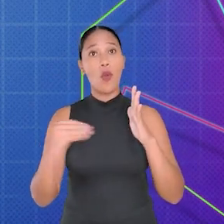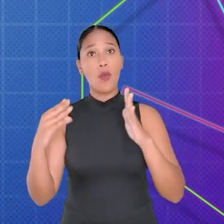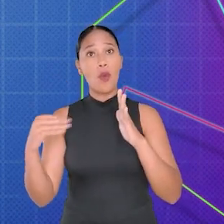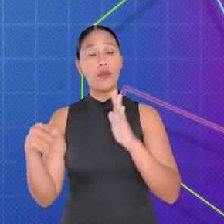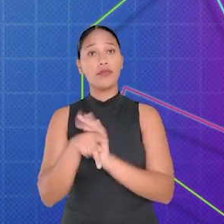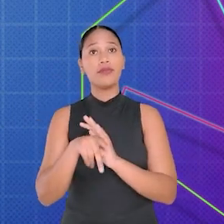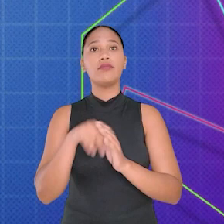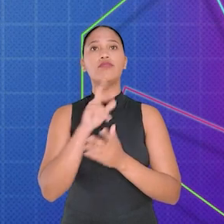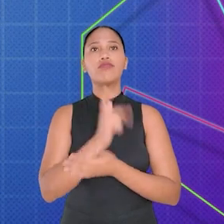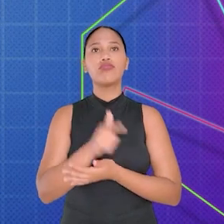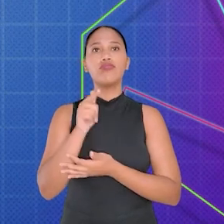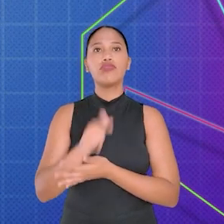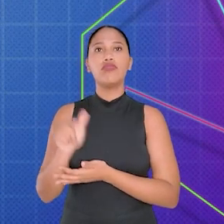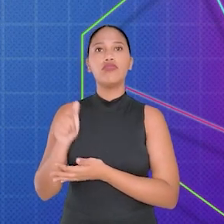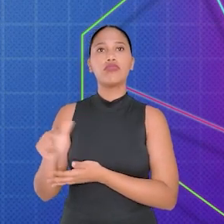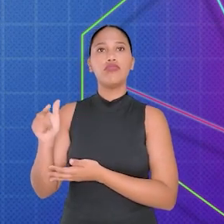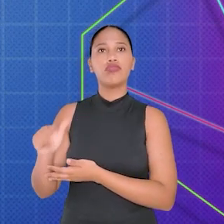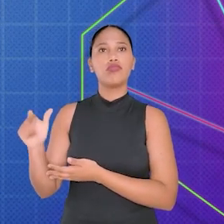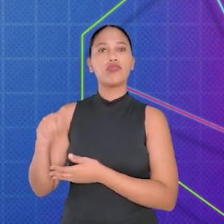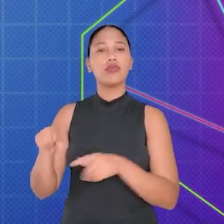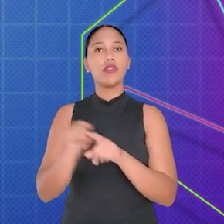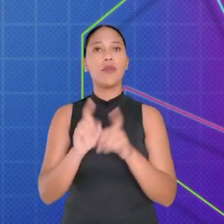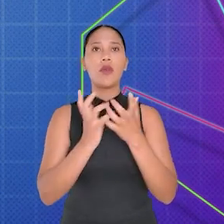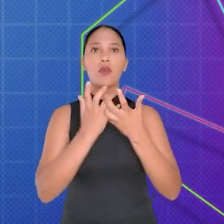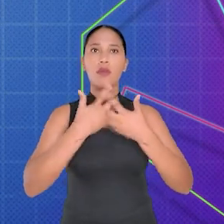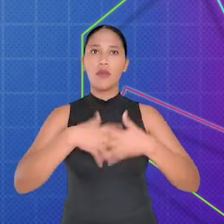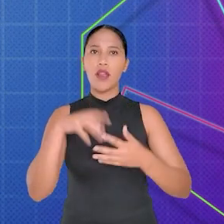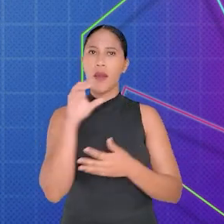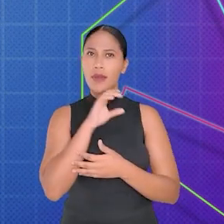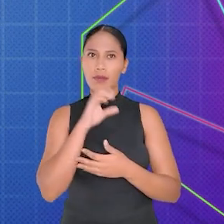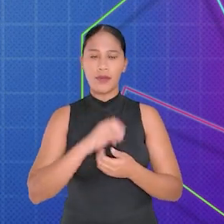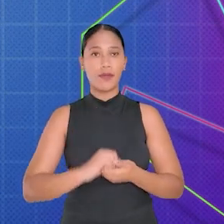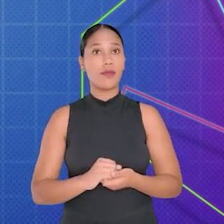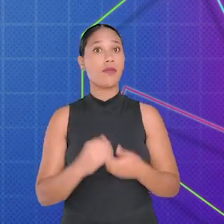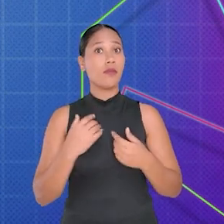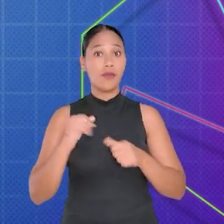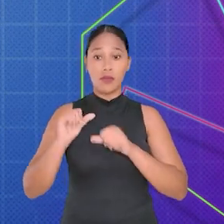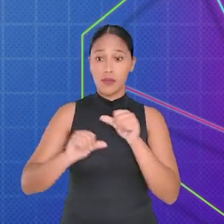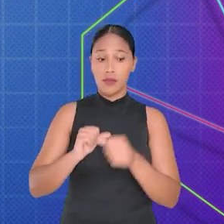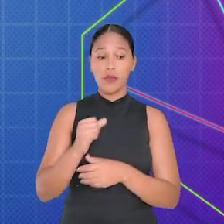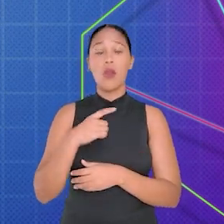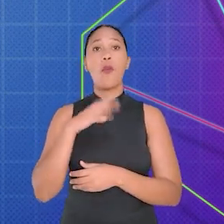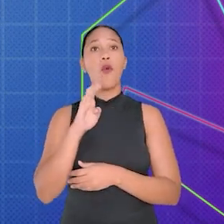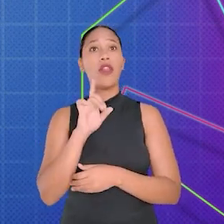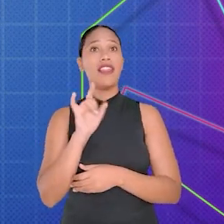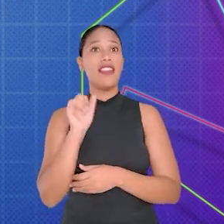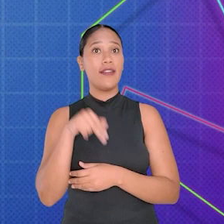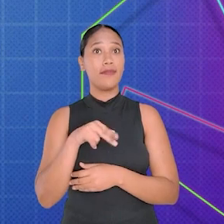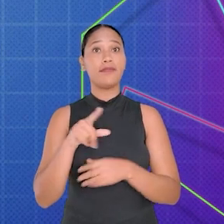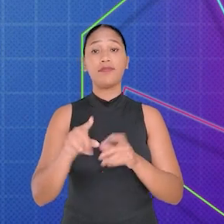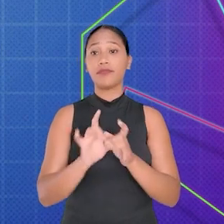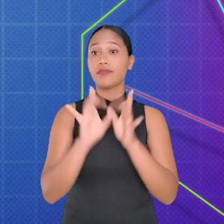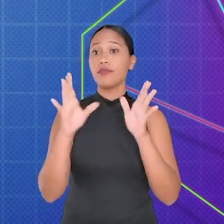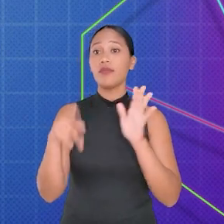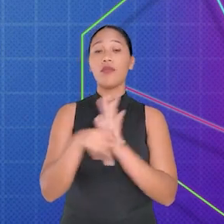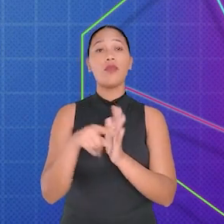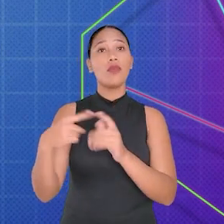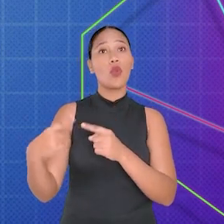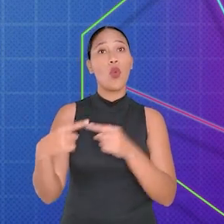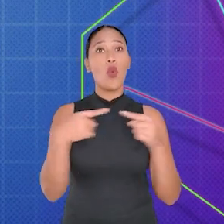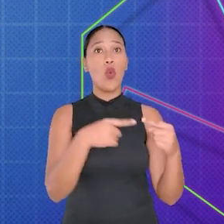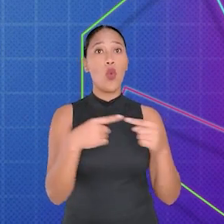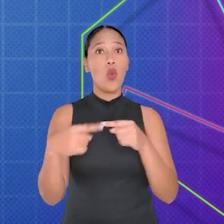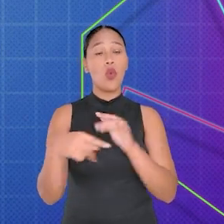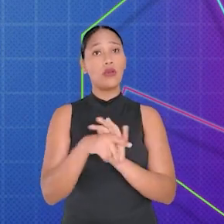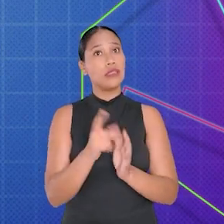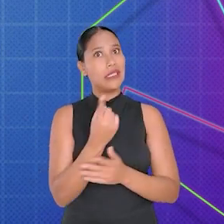modificador Boolean, por sua vez, permite combinar objetos de maneira não destrutiva, usando operações booleanas como união,